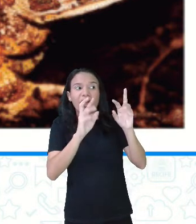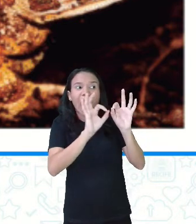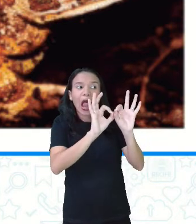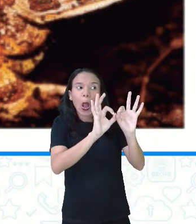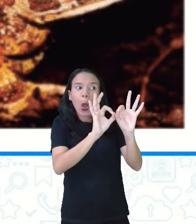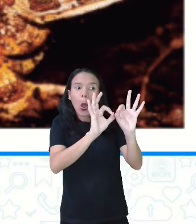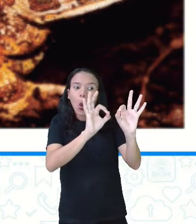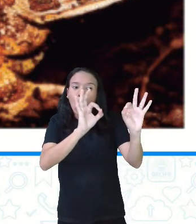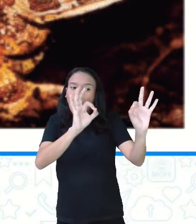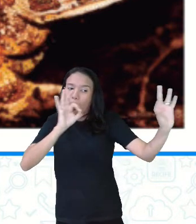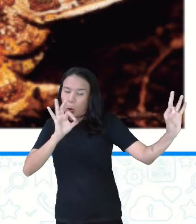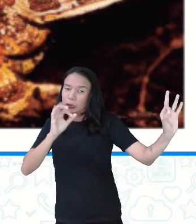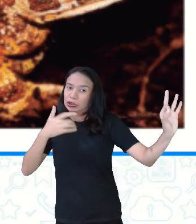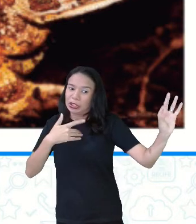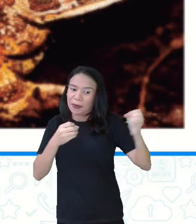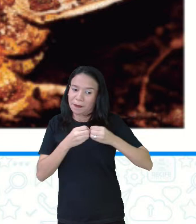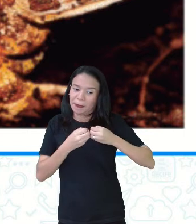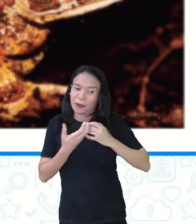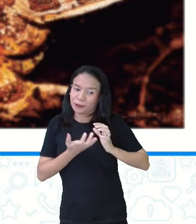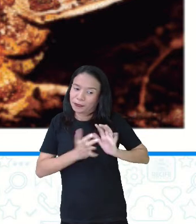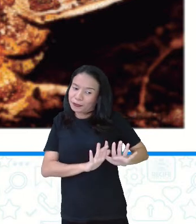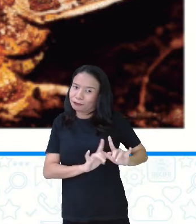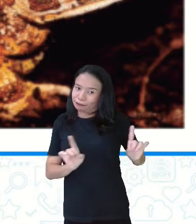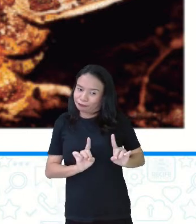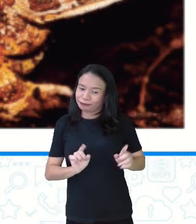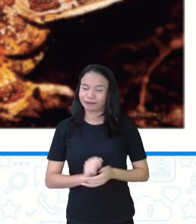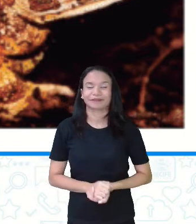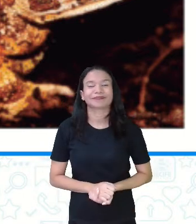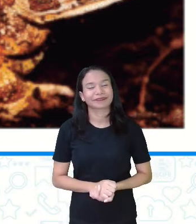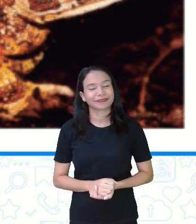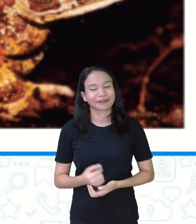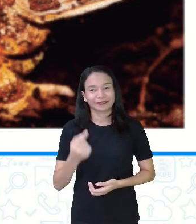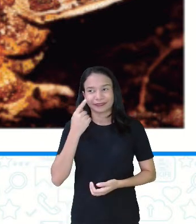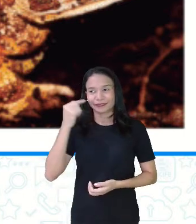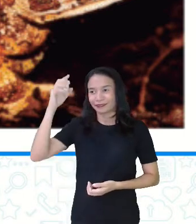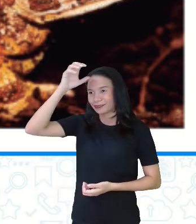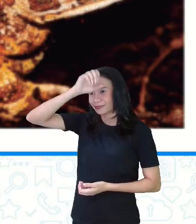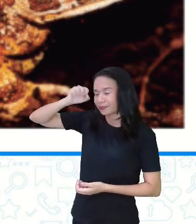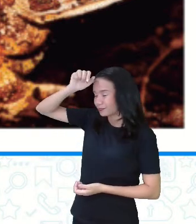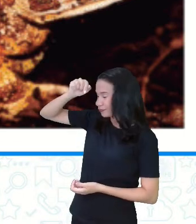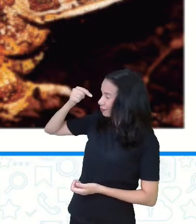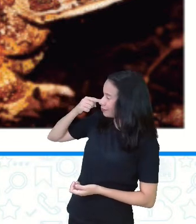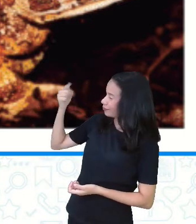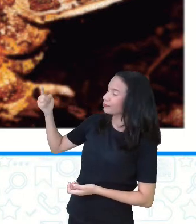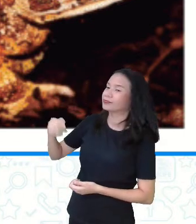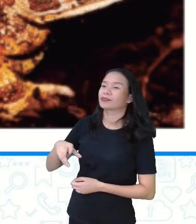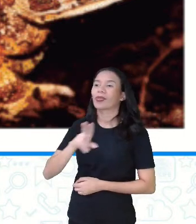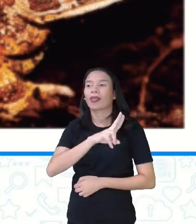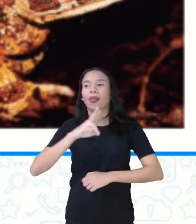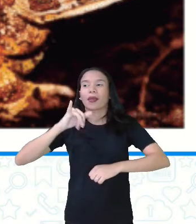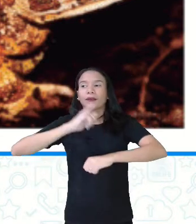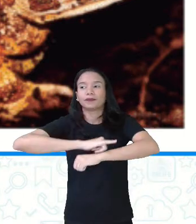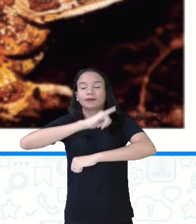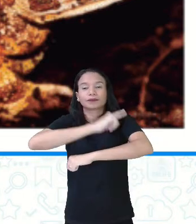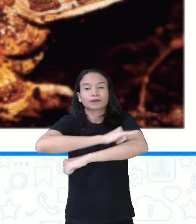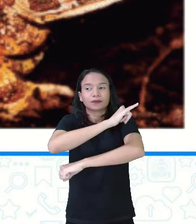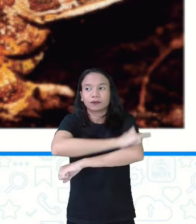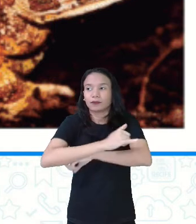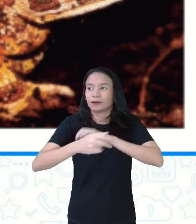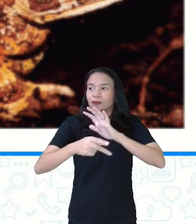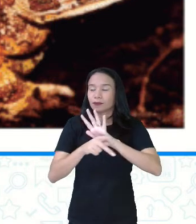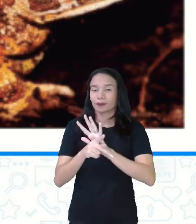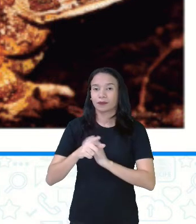mim. Não sou muito fã, mas vamos embora aprender um pouquinho sobre ele, né? O nome dele é sapo de